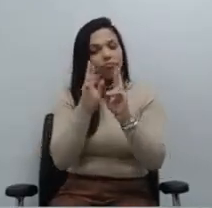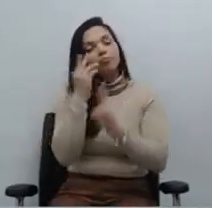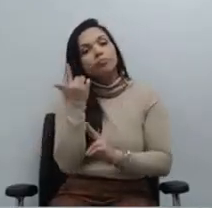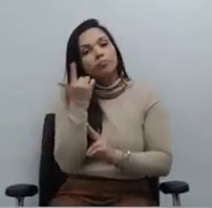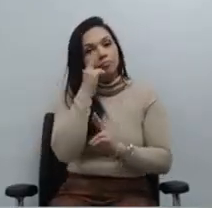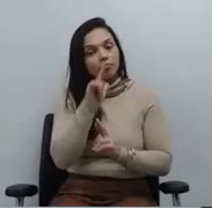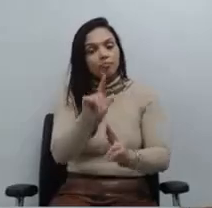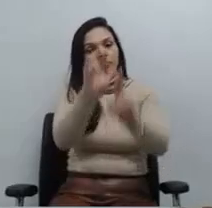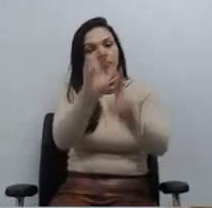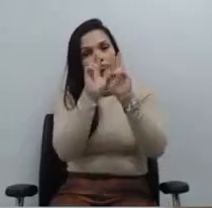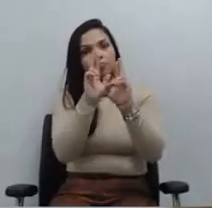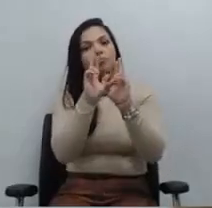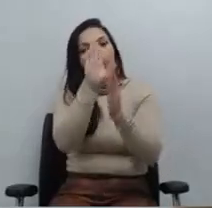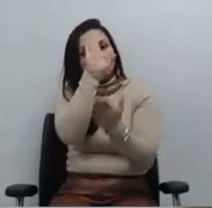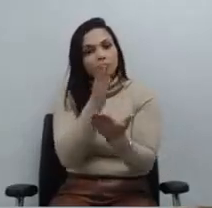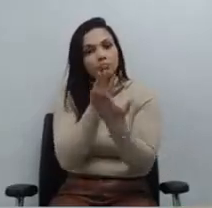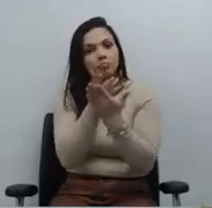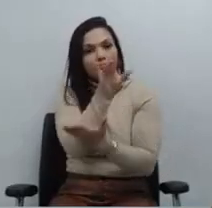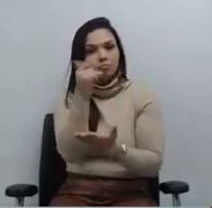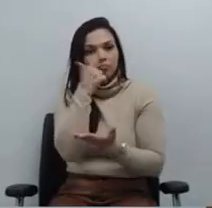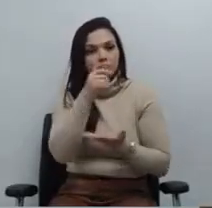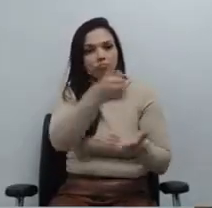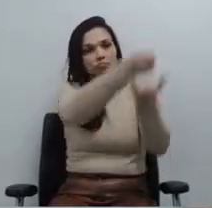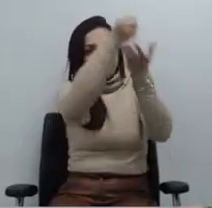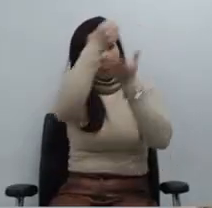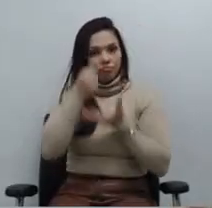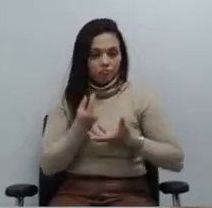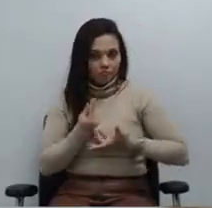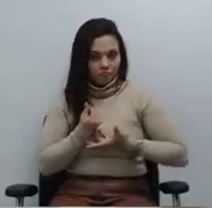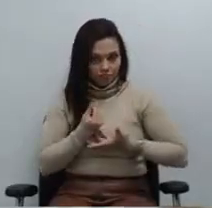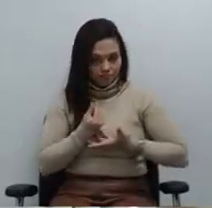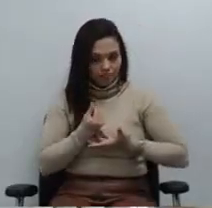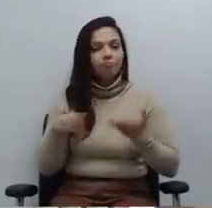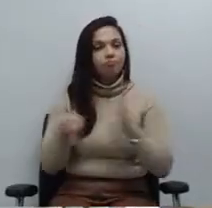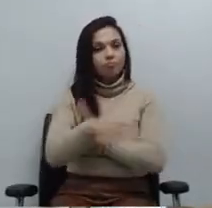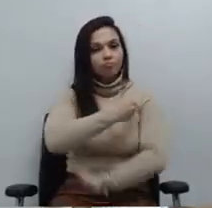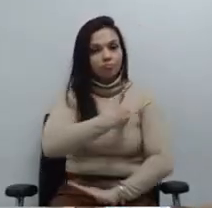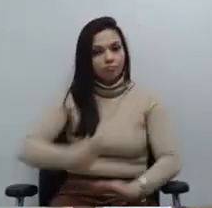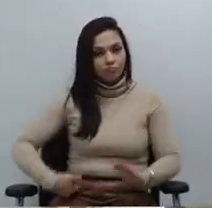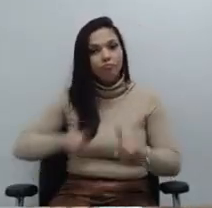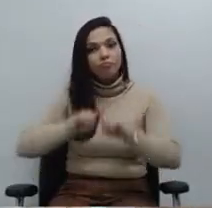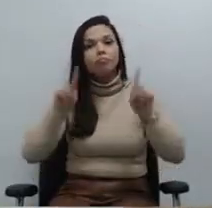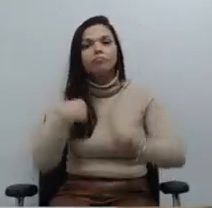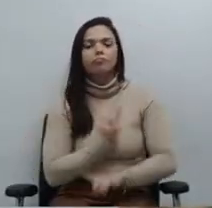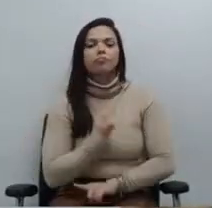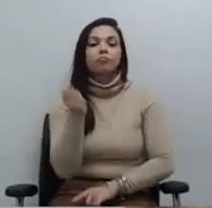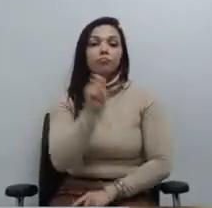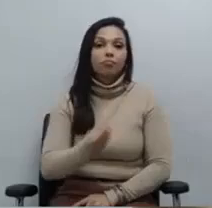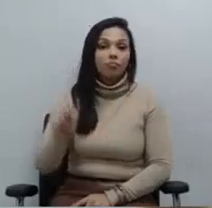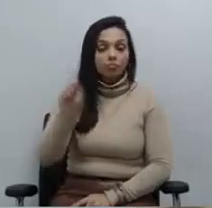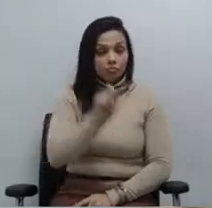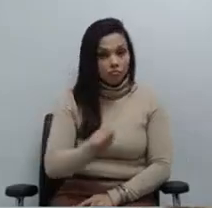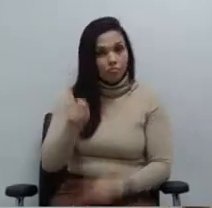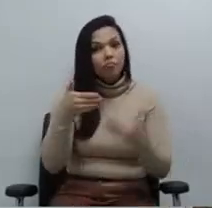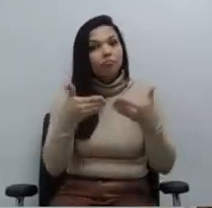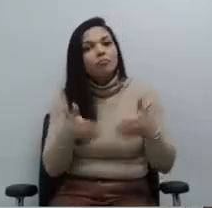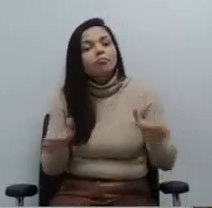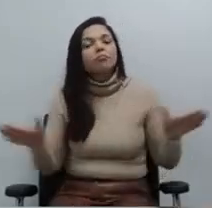essa expectativa, né, e nesse sentido, estamos, enquanto associação aqui, muito abertos